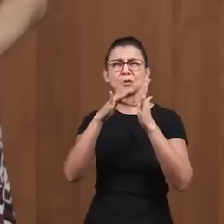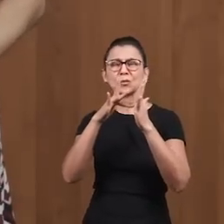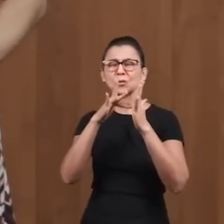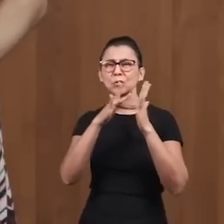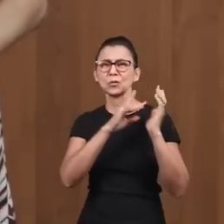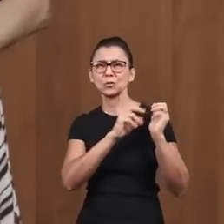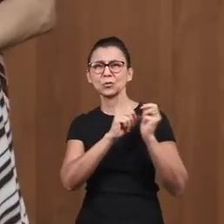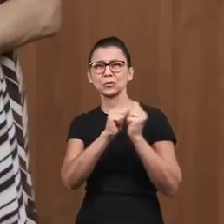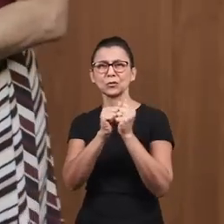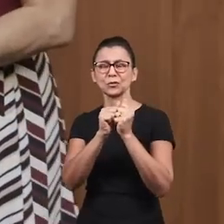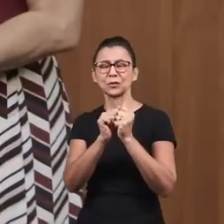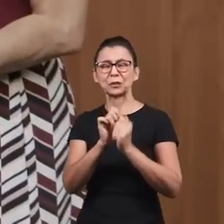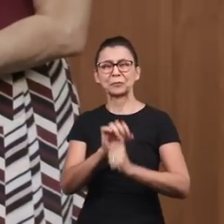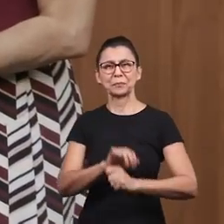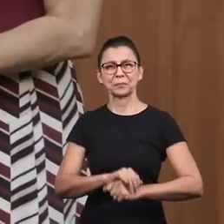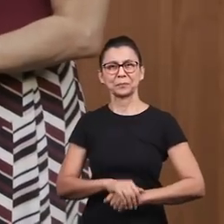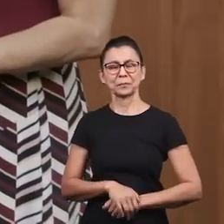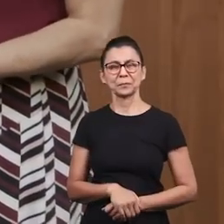nosso coração.